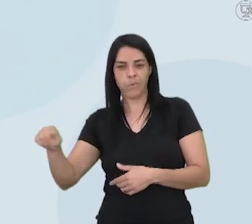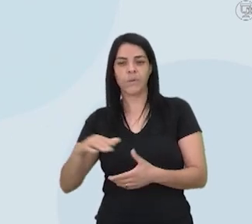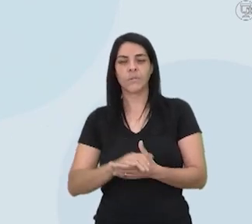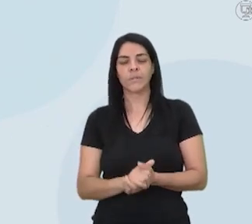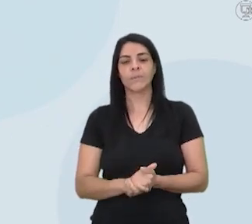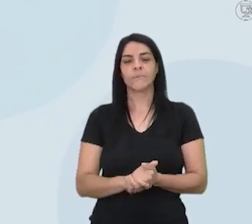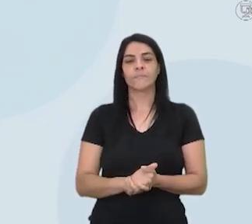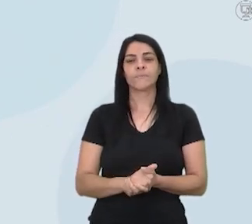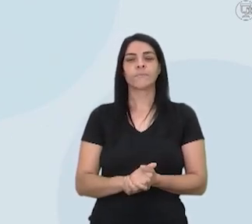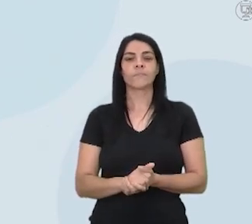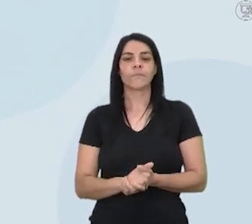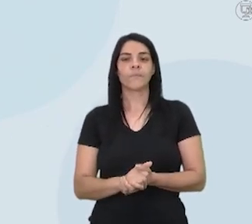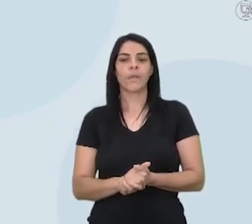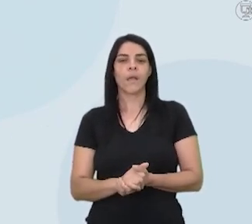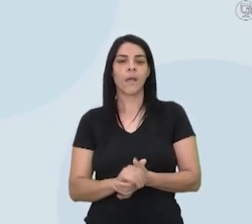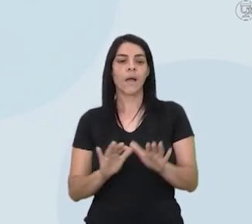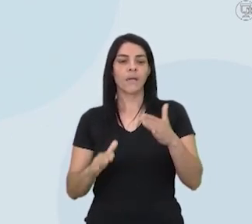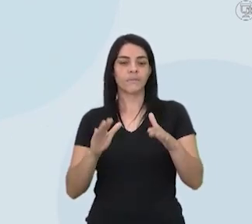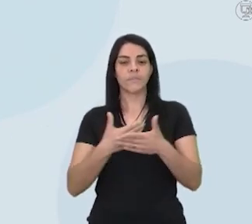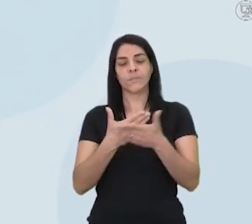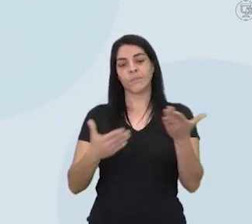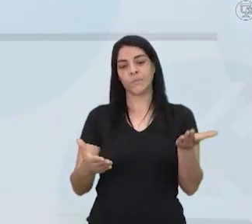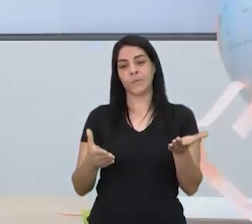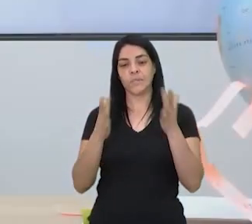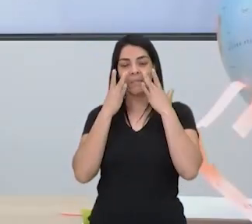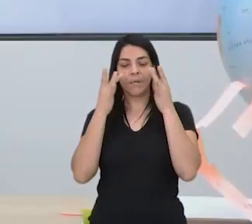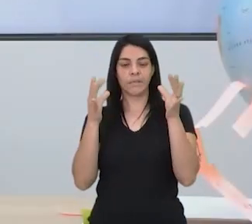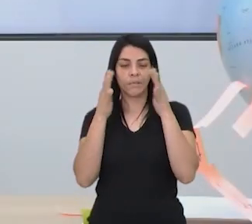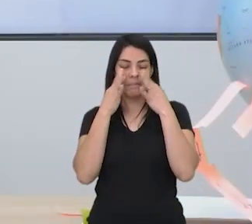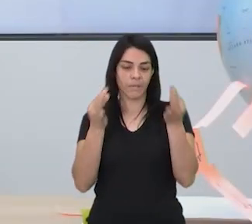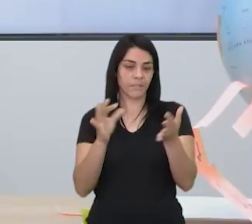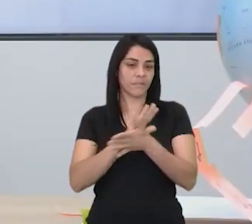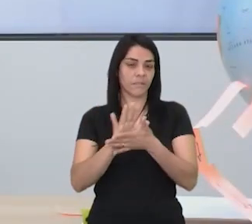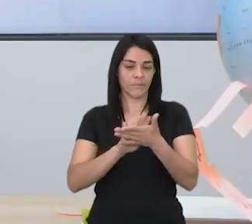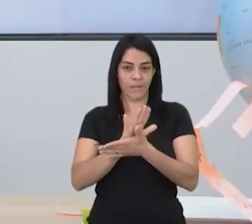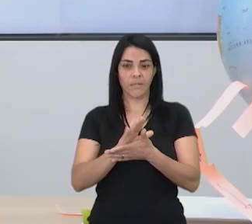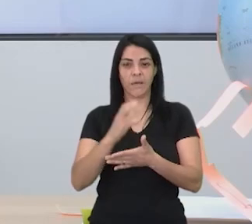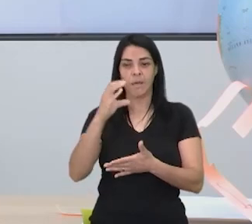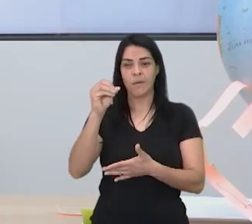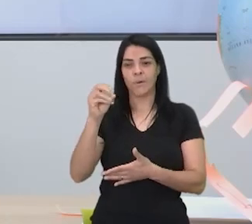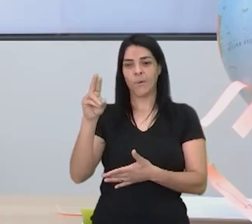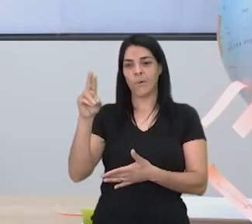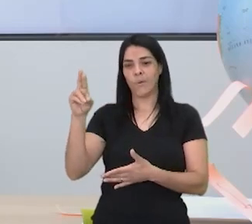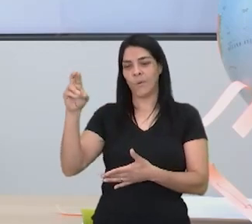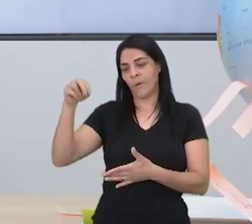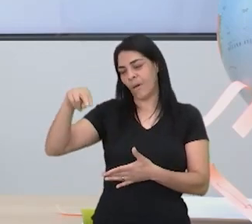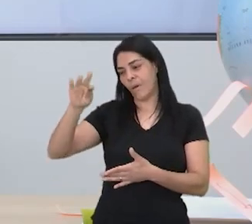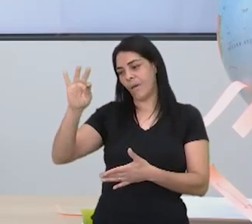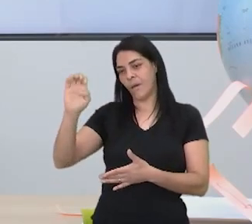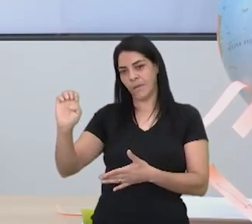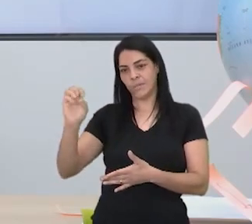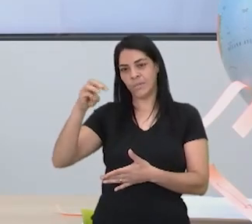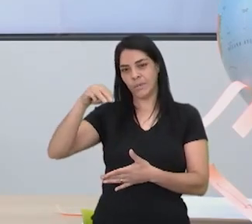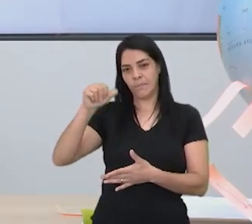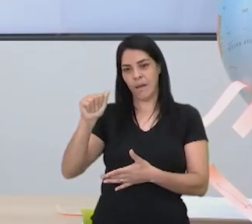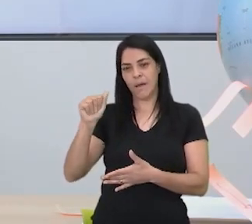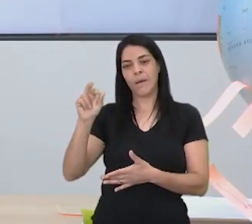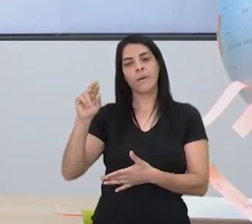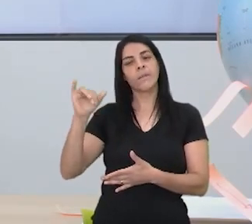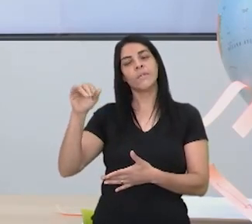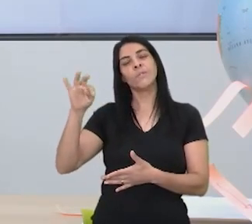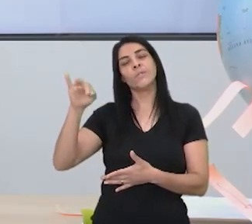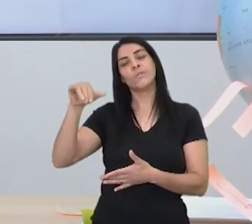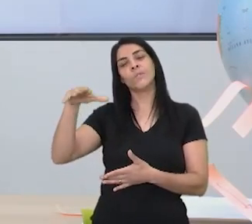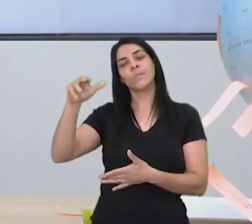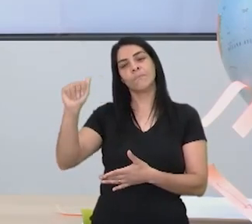que a gente não dá muita bola. Lembrando que as correntes marítimas, pessoal, tem aí, por definição, uma grande quantidade